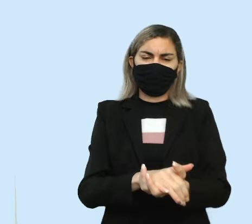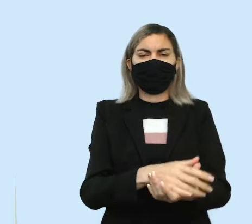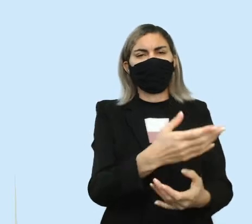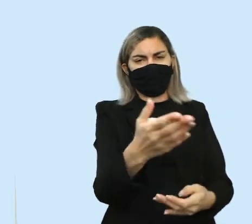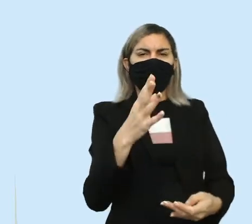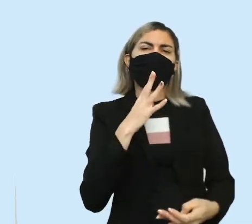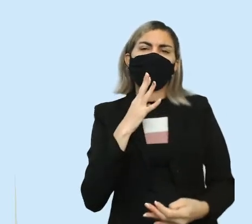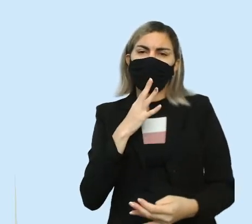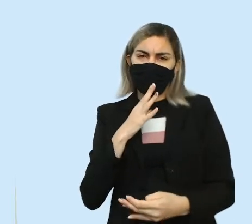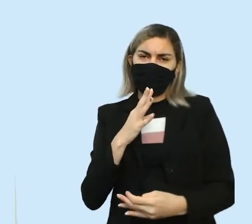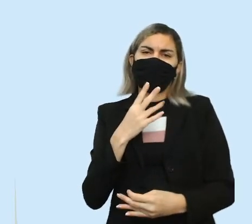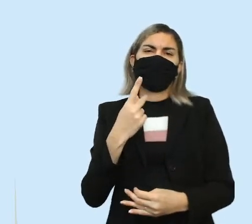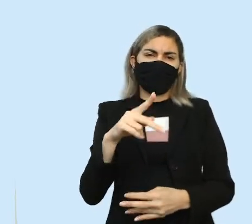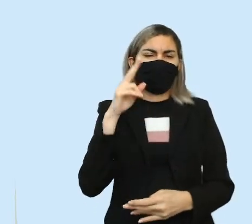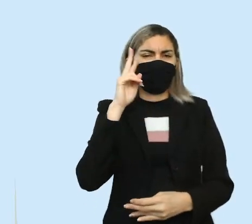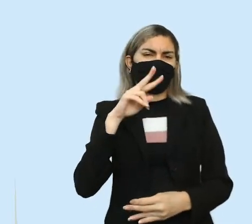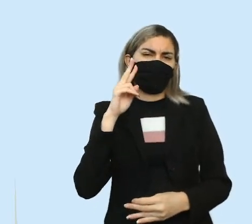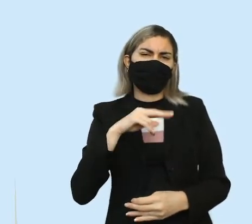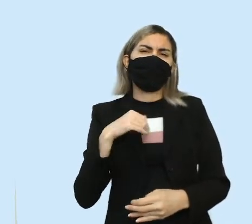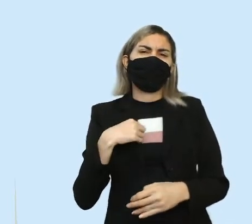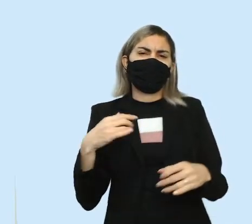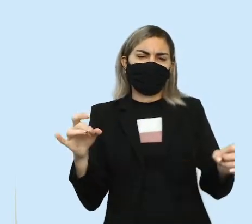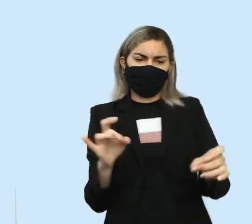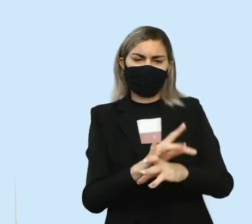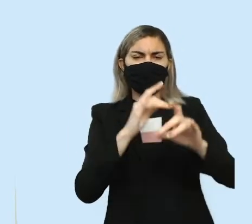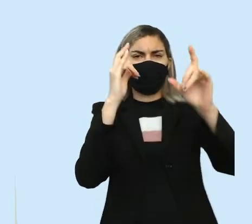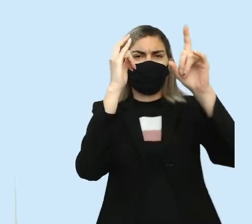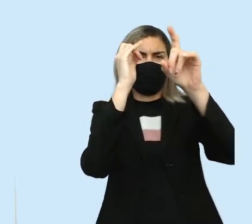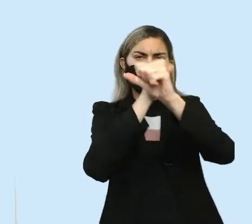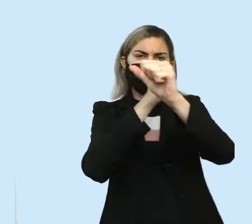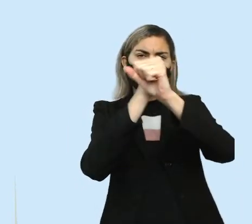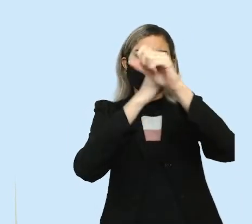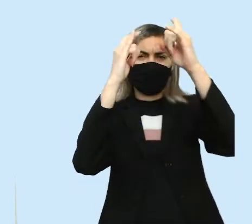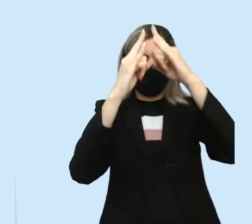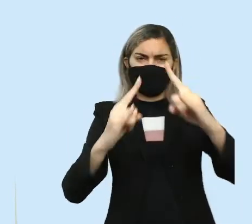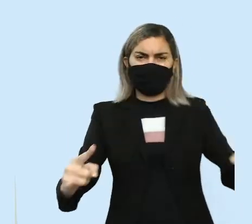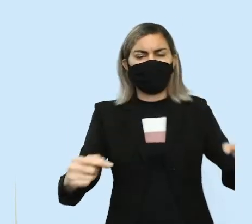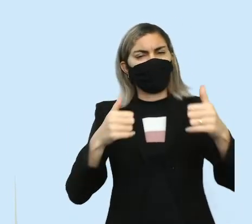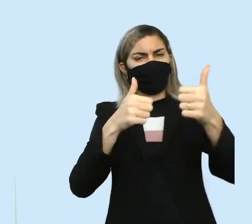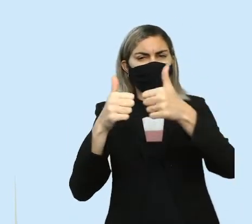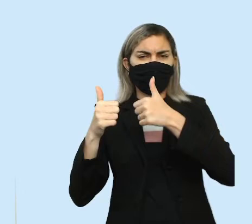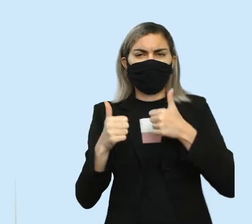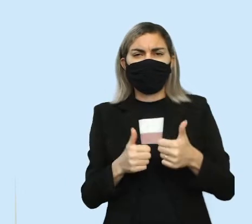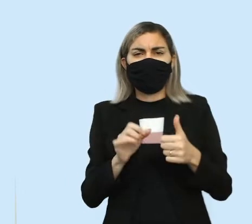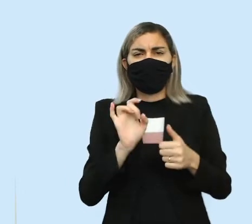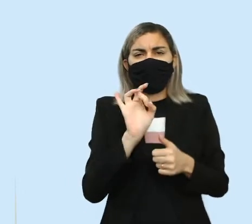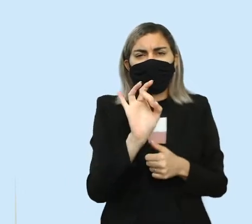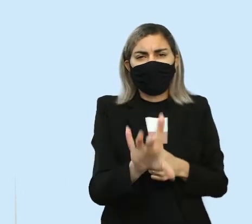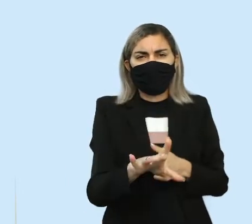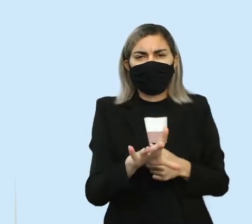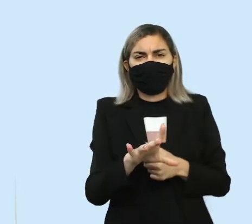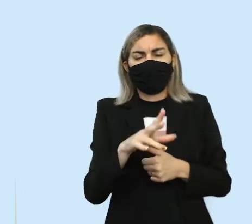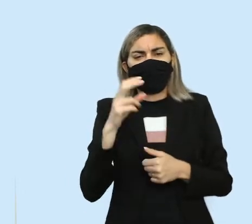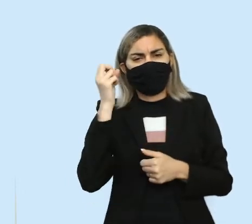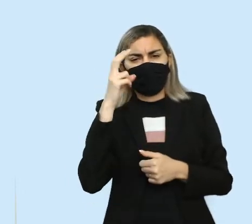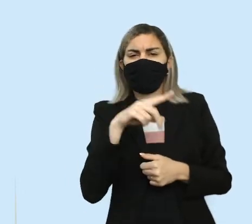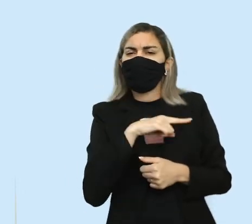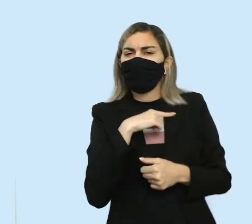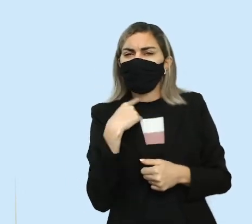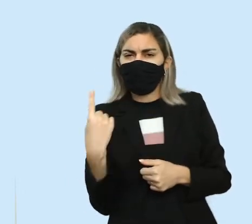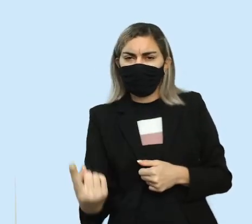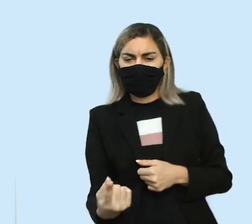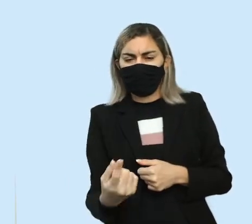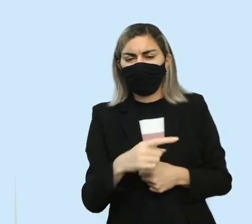também conhecer um pouco dessa história. Termina de construir esse templo e tudo está indo muito bem. Só que Salomão vem a morrer. Claro,